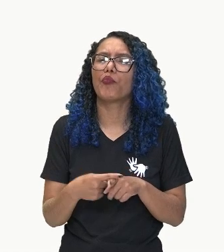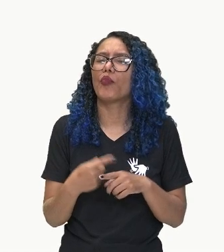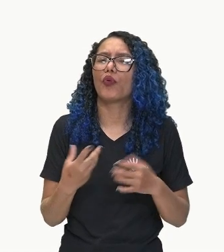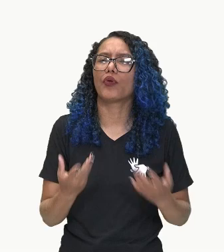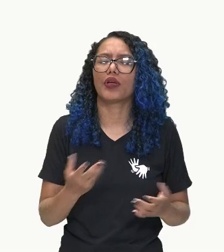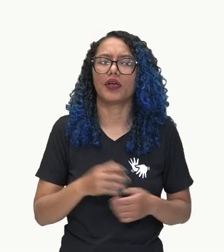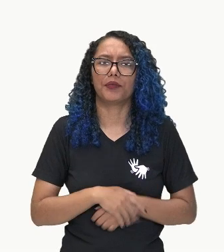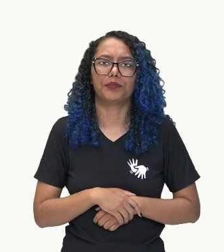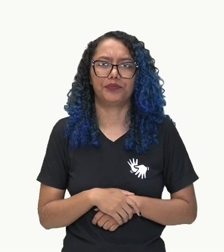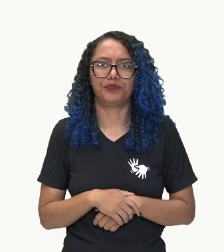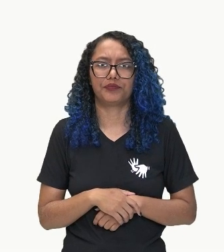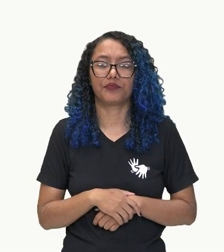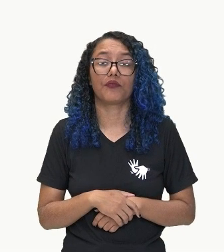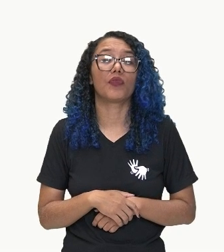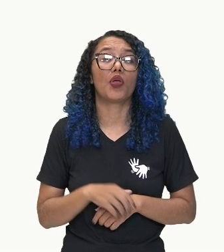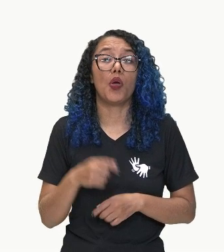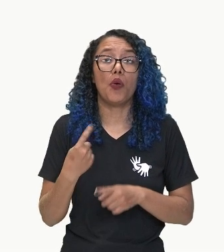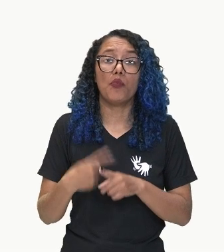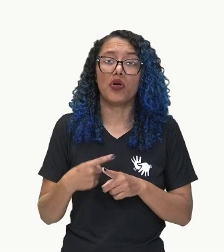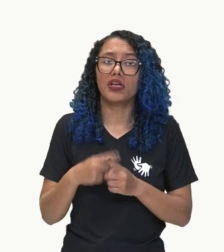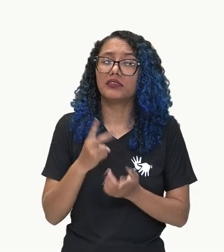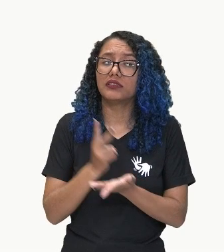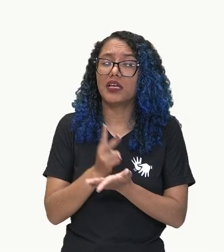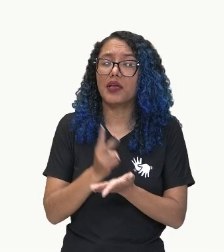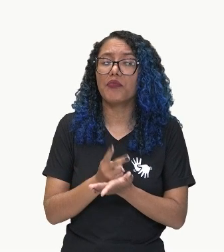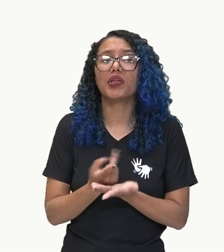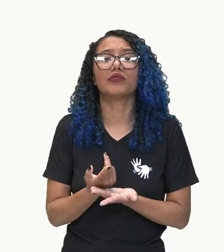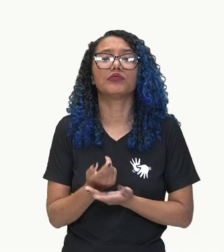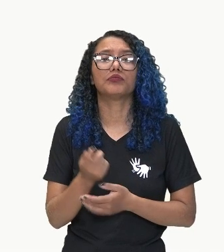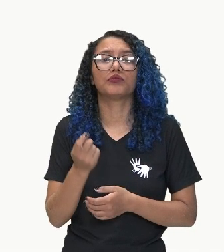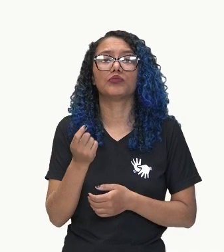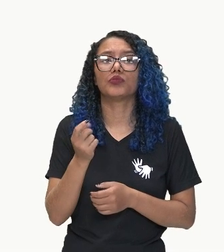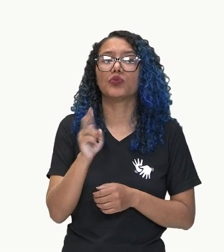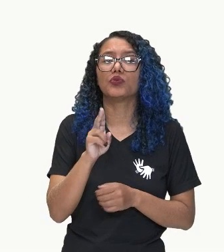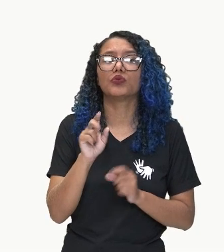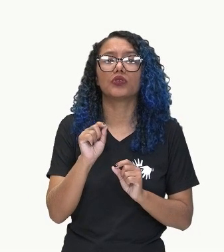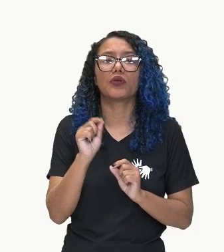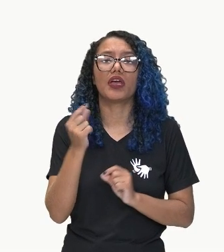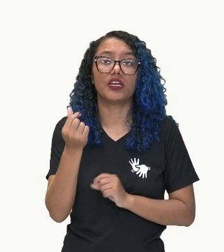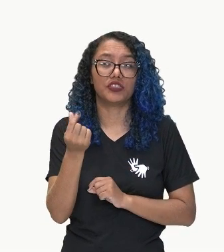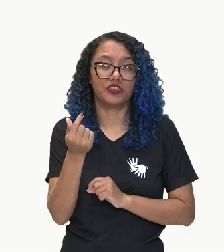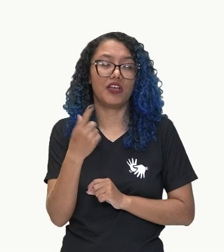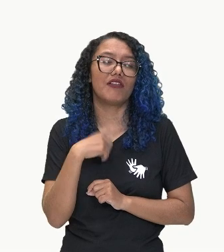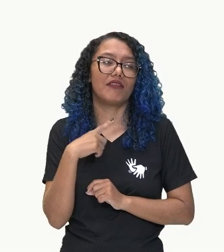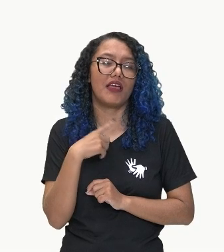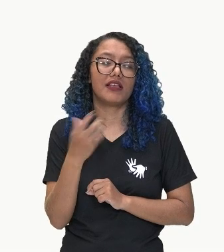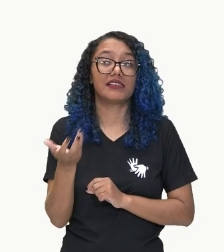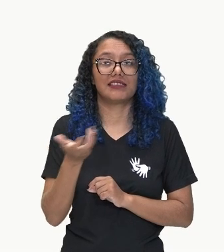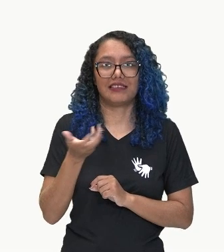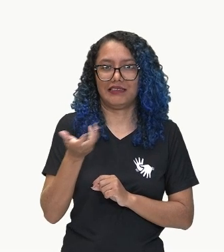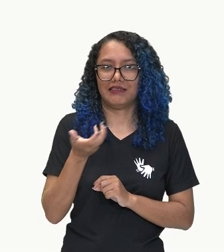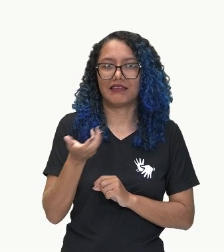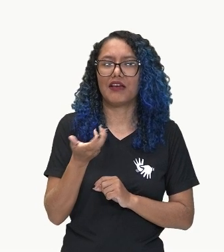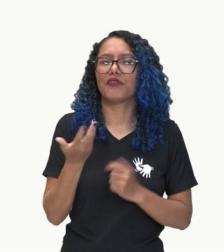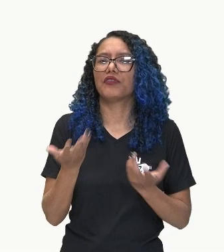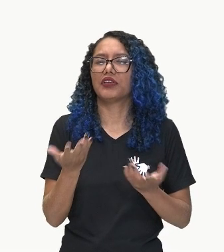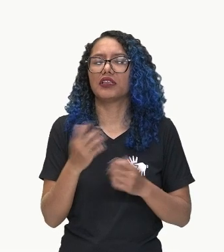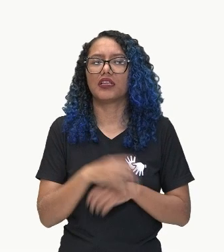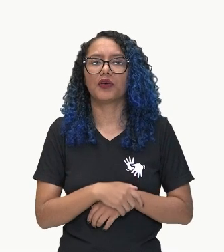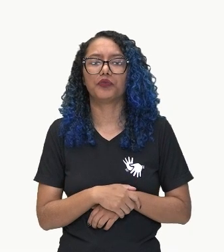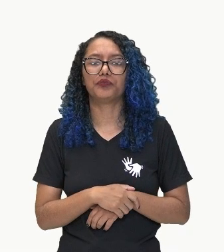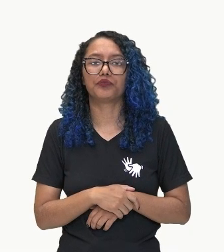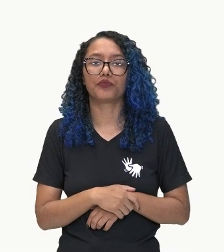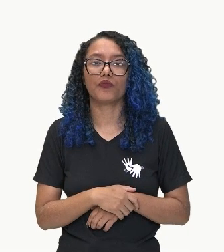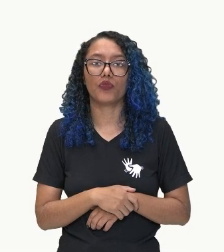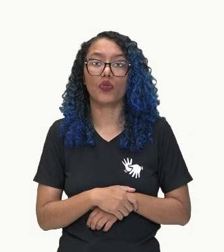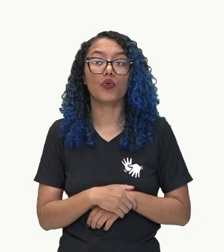aí diariamente dinheiro. E no dinheiro aparece a parte dos centavos. Então, todo número decimal,